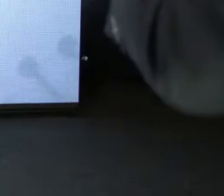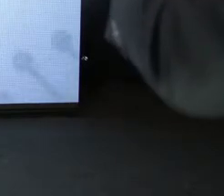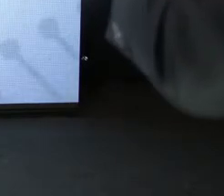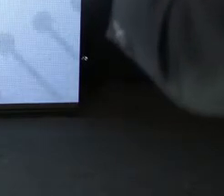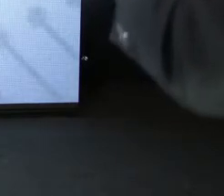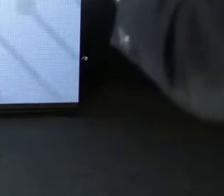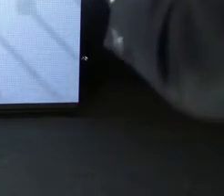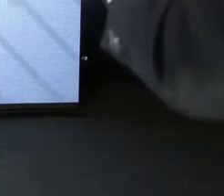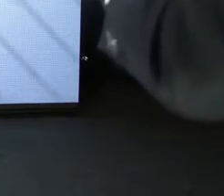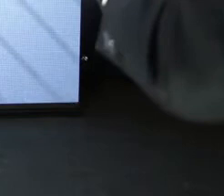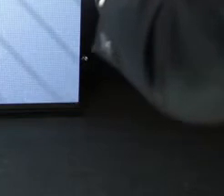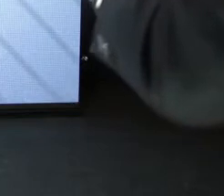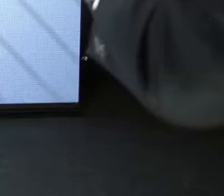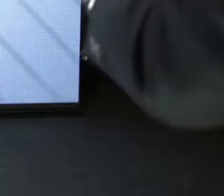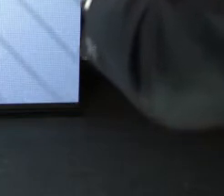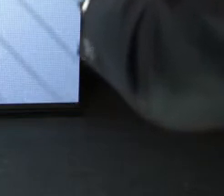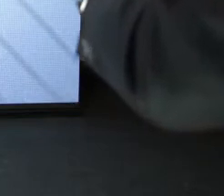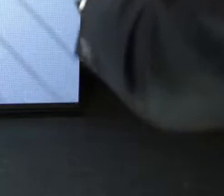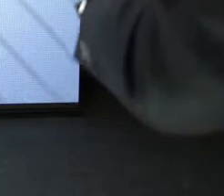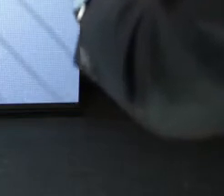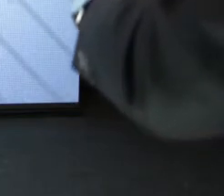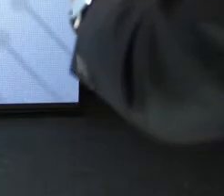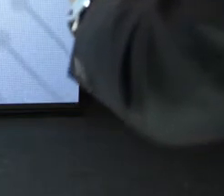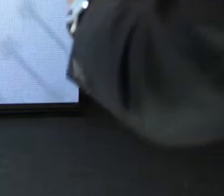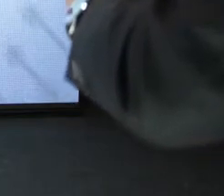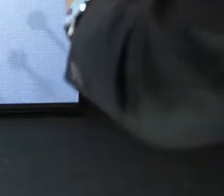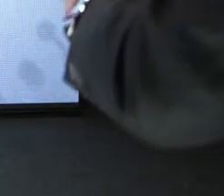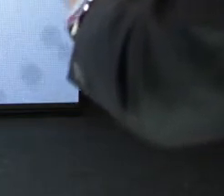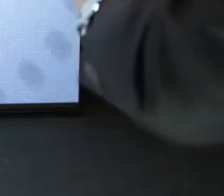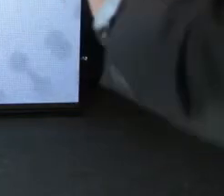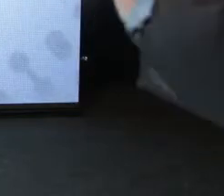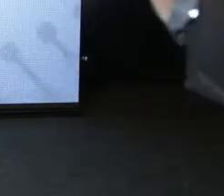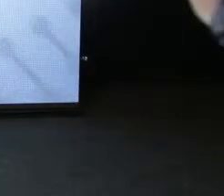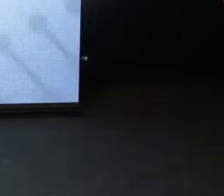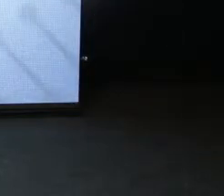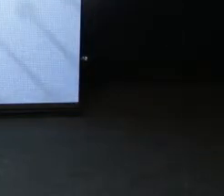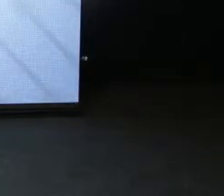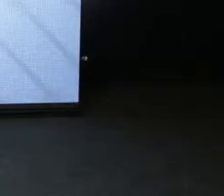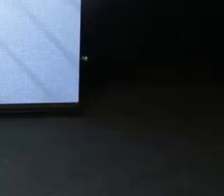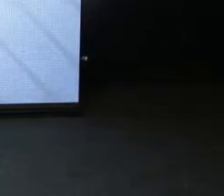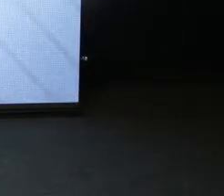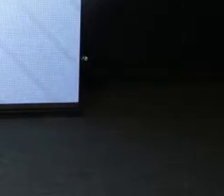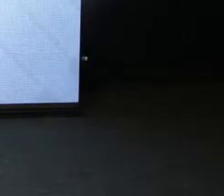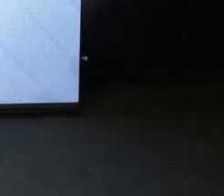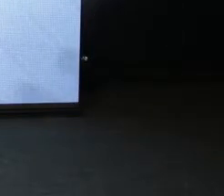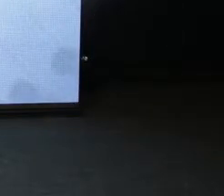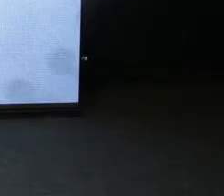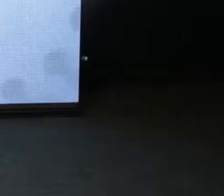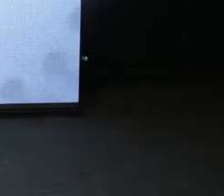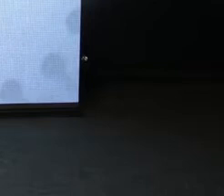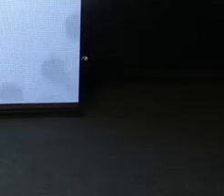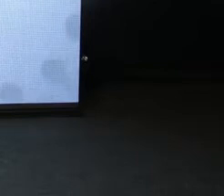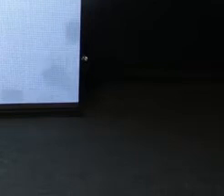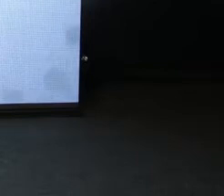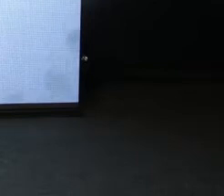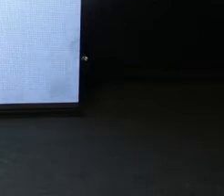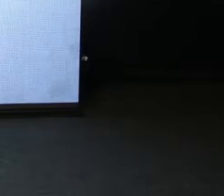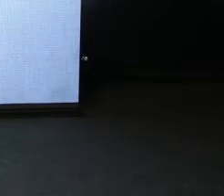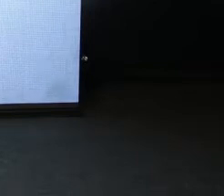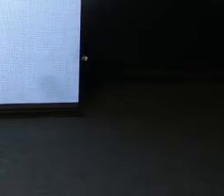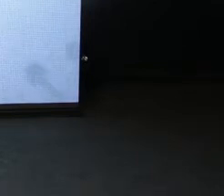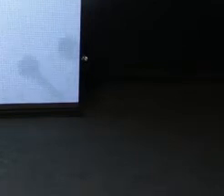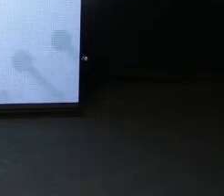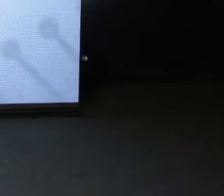amarelo e com uma calça jeans e um tênis branco vamos lá então meu nome é Luciana Viegas